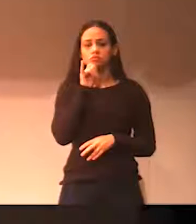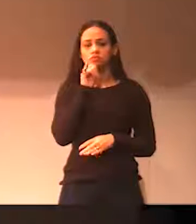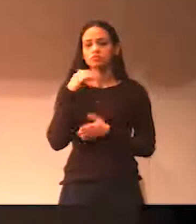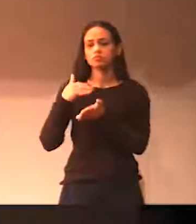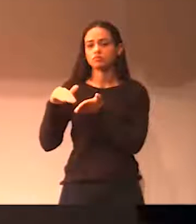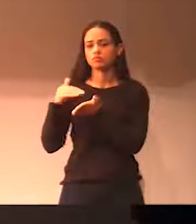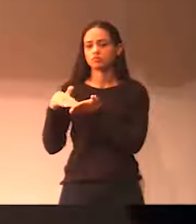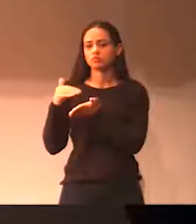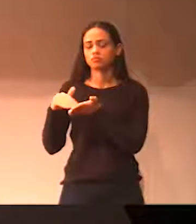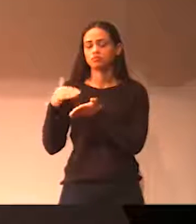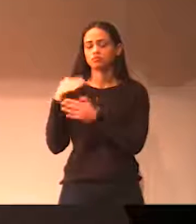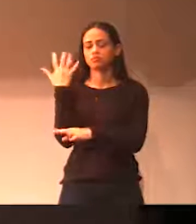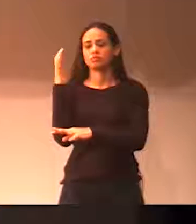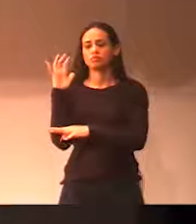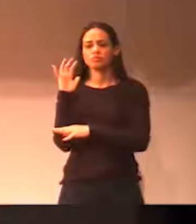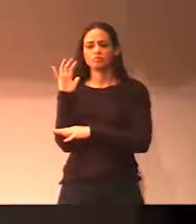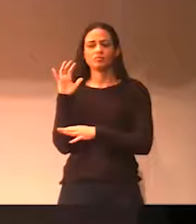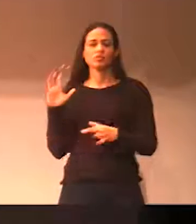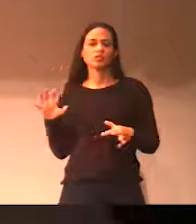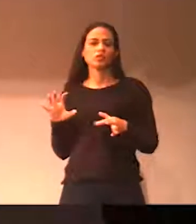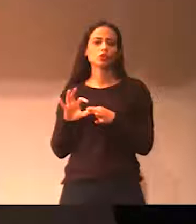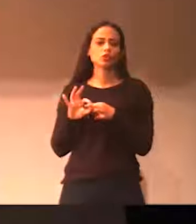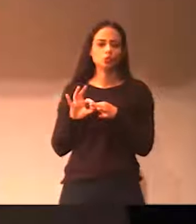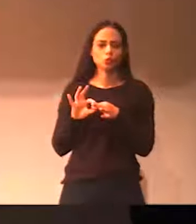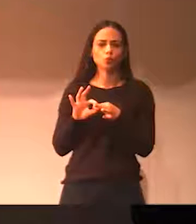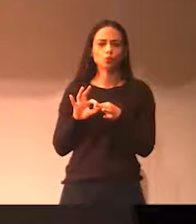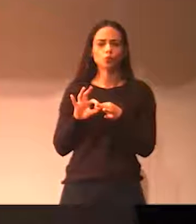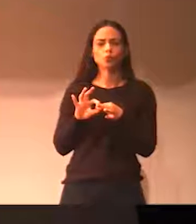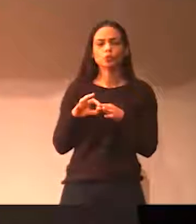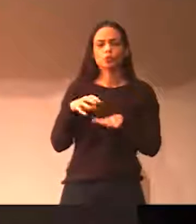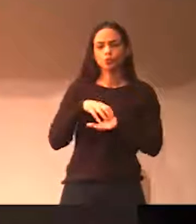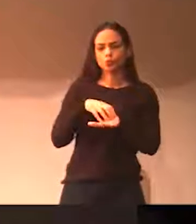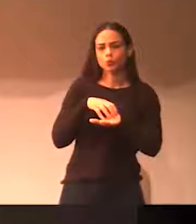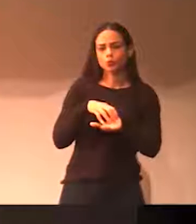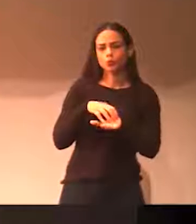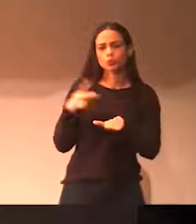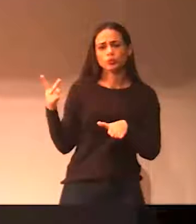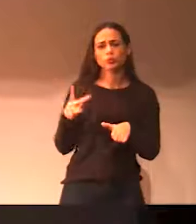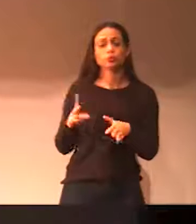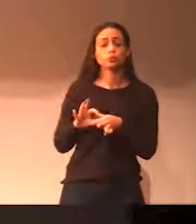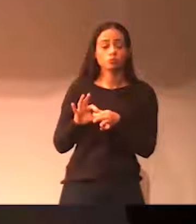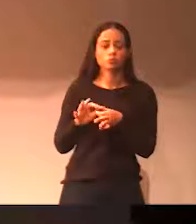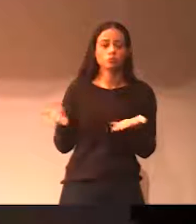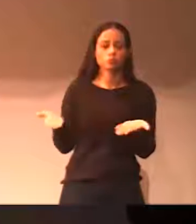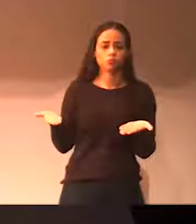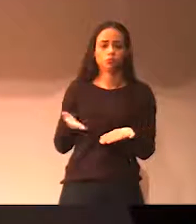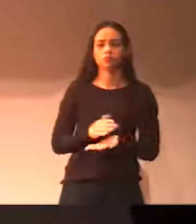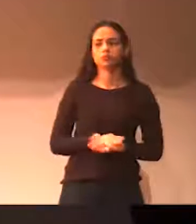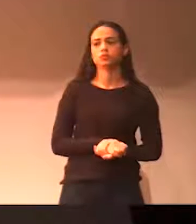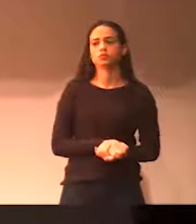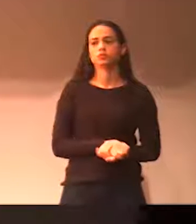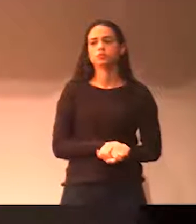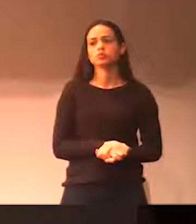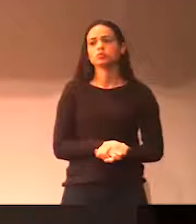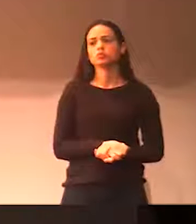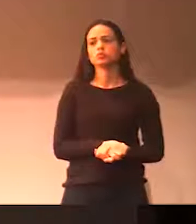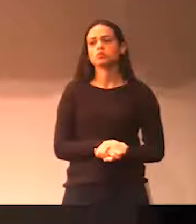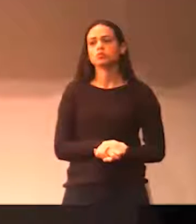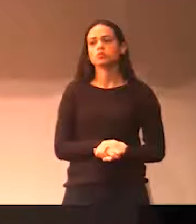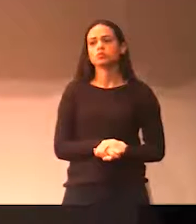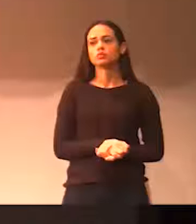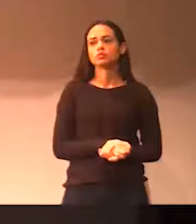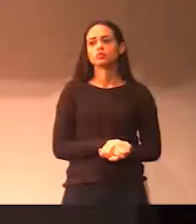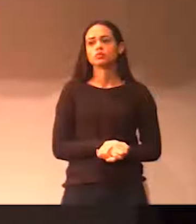trânsito. O meio ambiente hoje, e aí eu posso falar, até tocando no assunto que o Geraldinho comentou